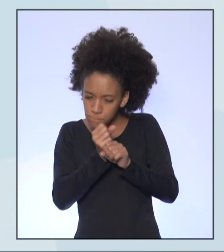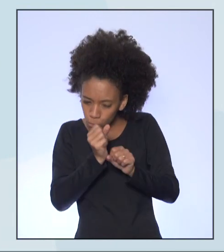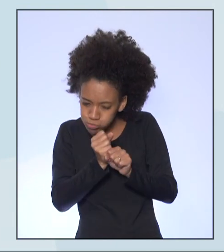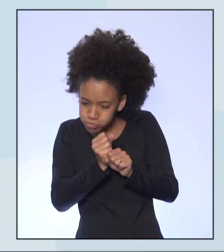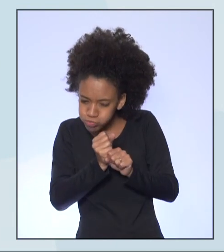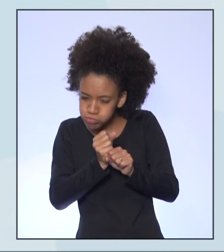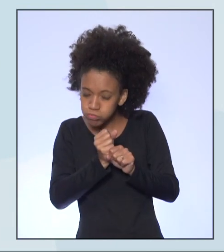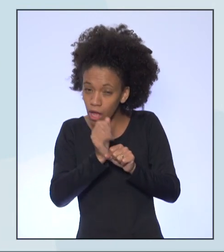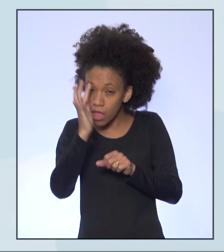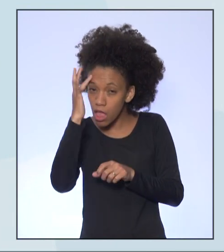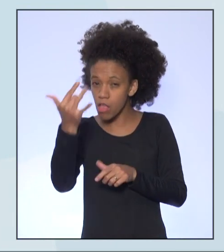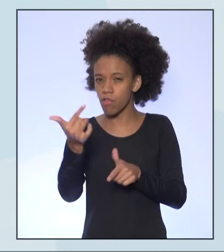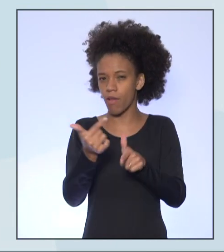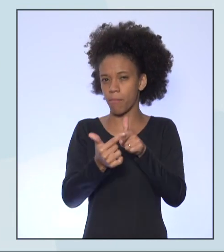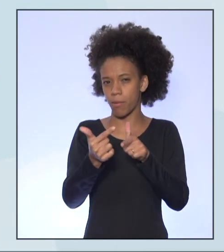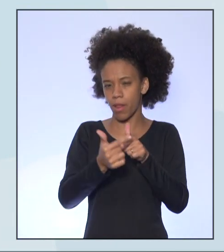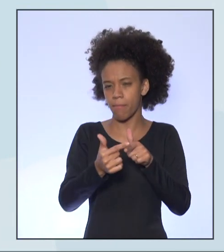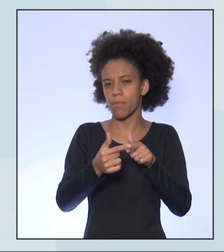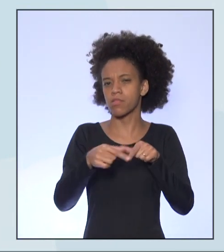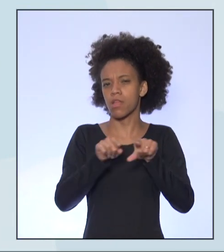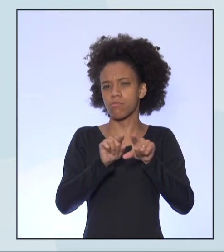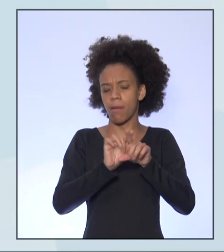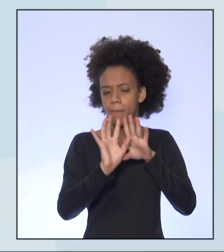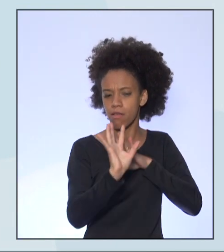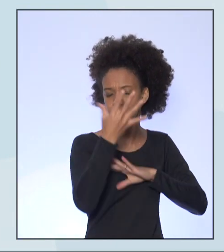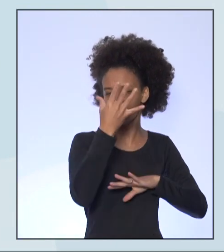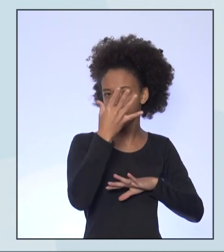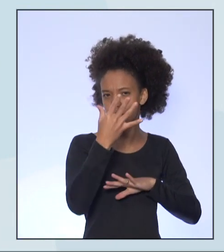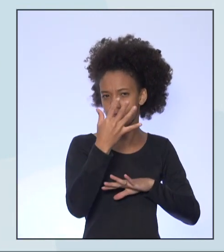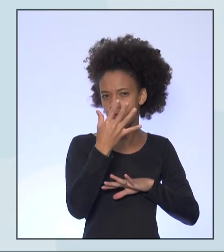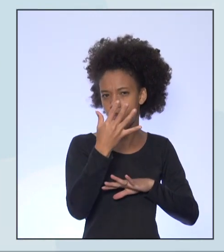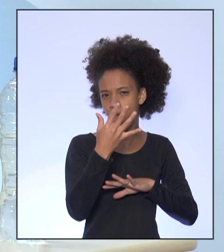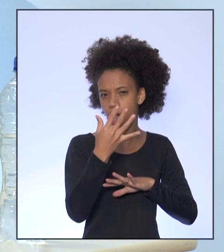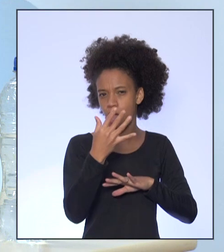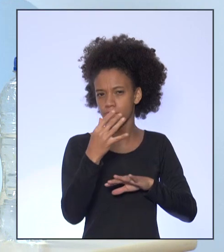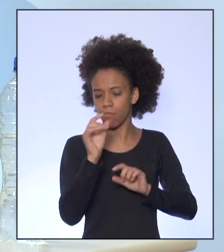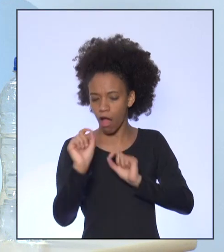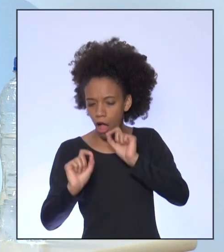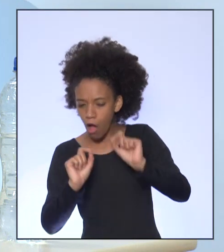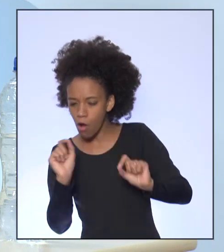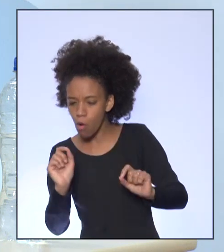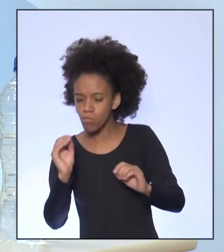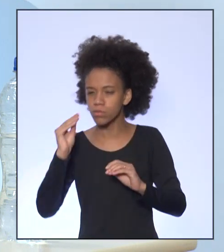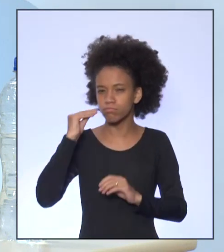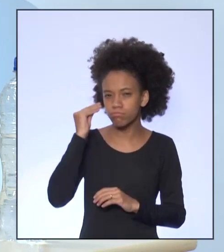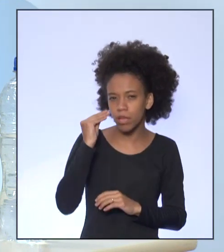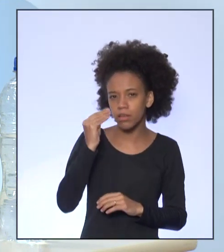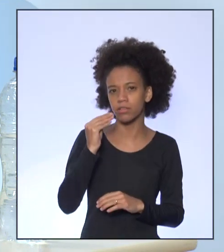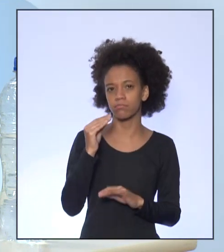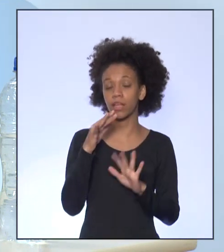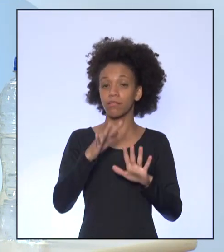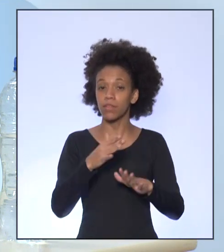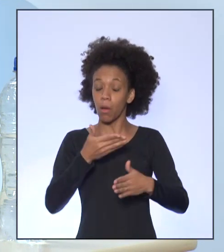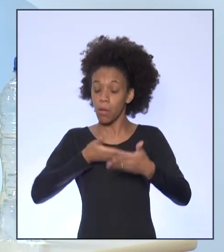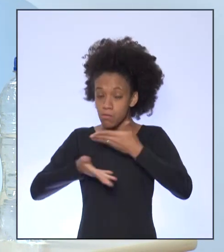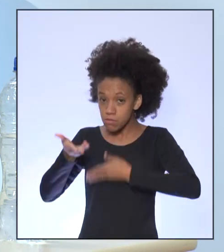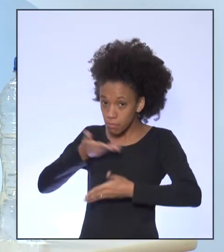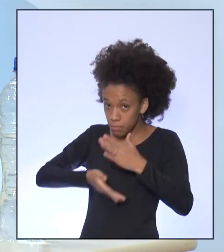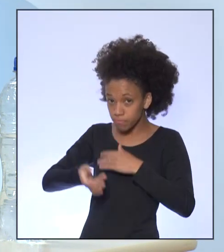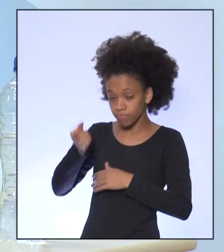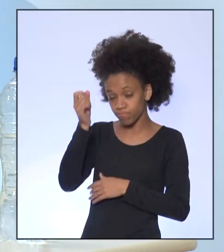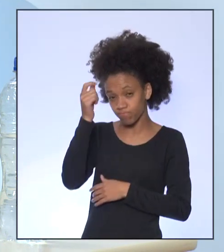resolver problemas e criar soluções. A ideia aqui é que vocês possam se expressar e partilhar